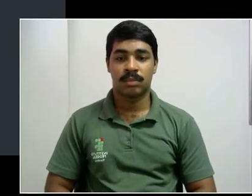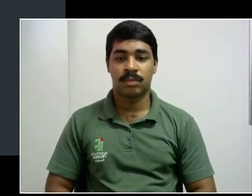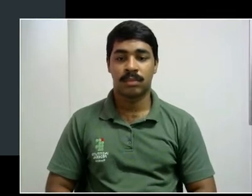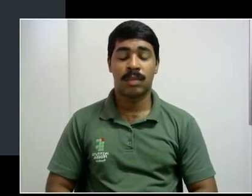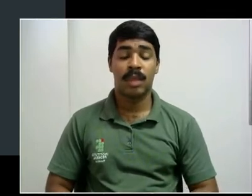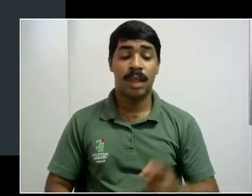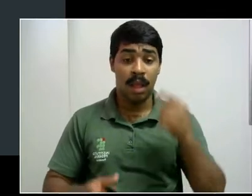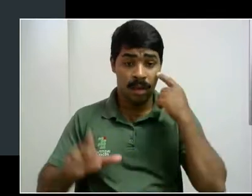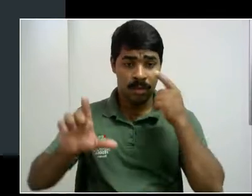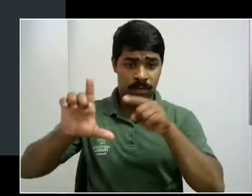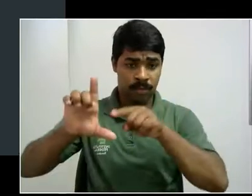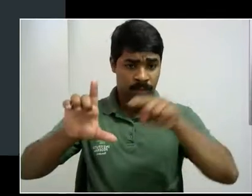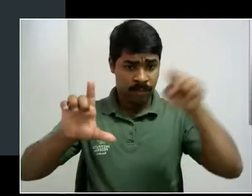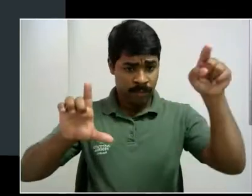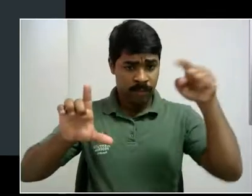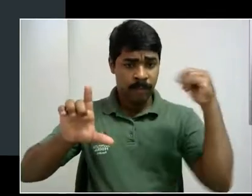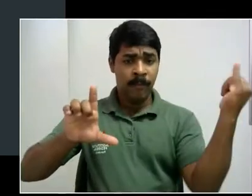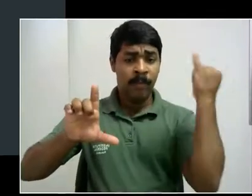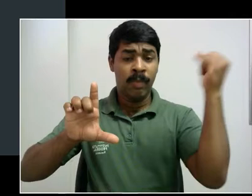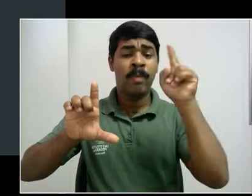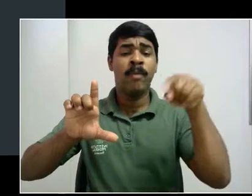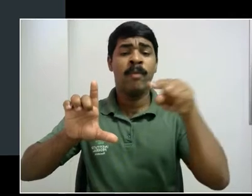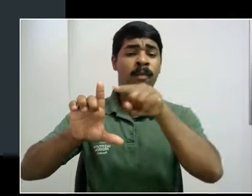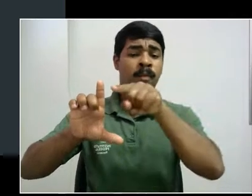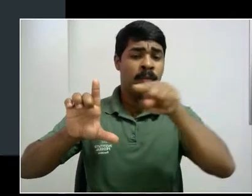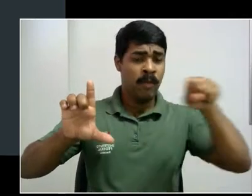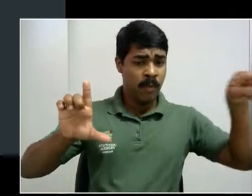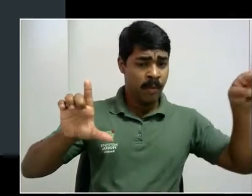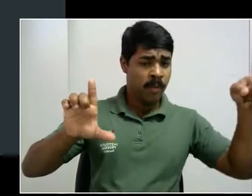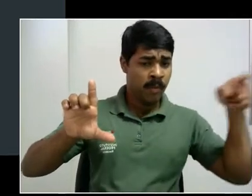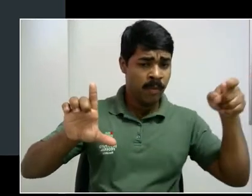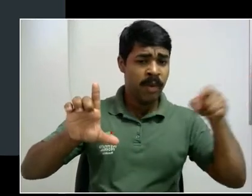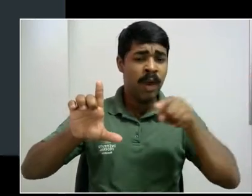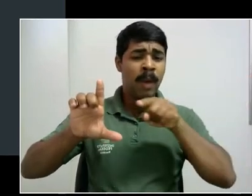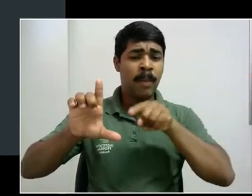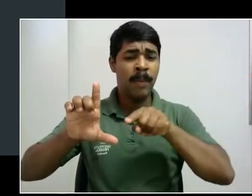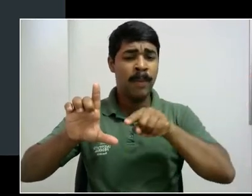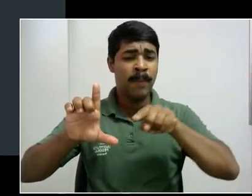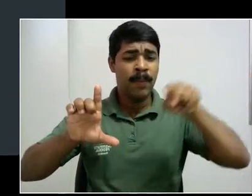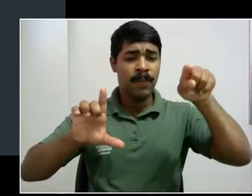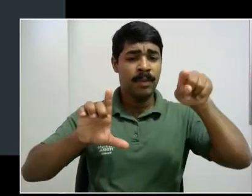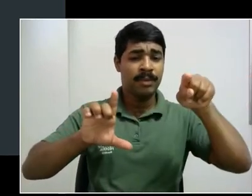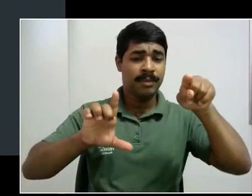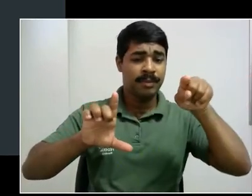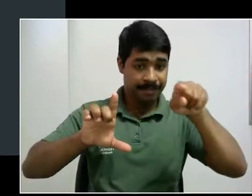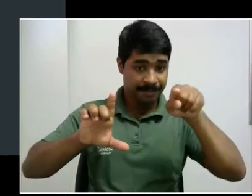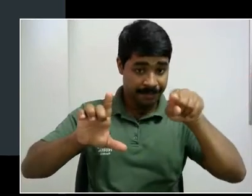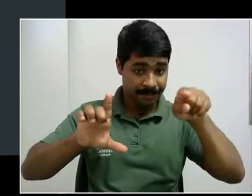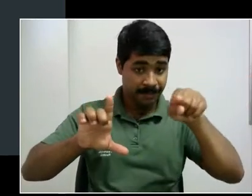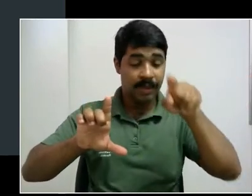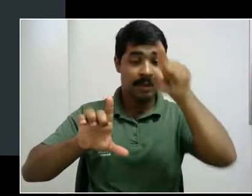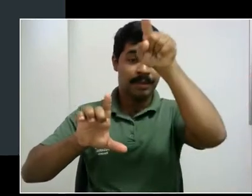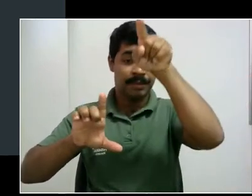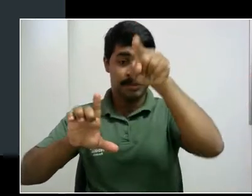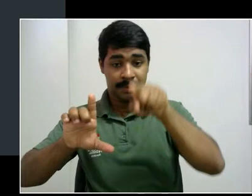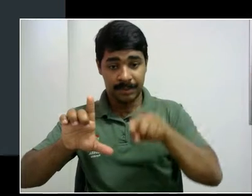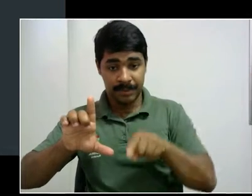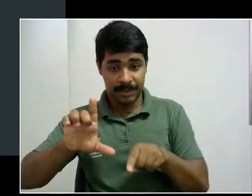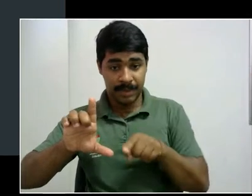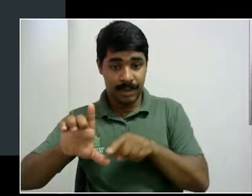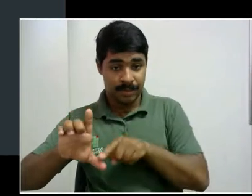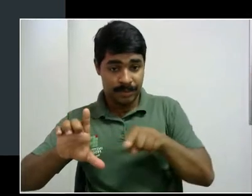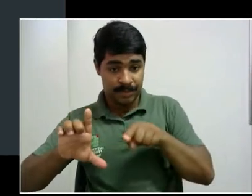função corta o eixo x e ponto onde ela corta o eixo y. Tá? Então primeiro a gente vai ver aqui como calcular o eixo x aqui, ó, como